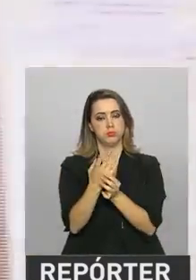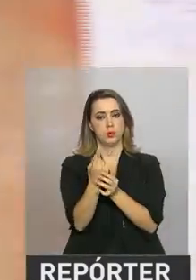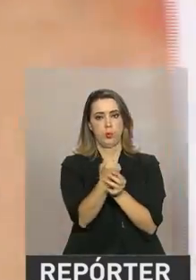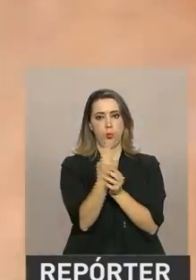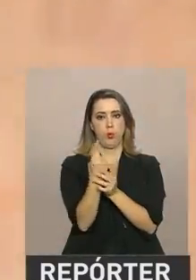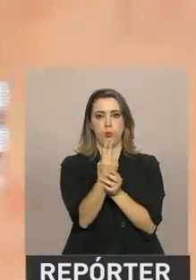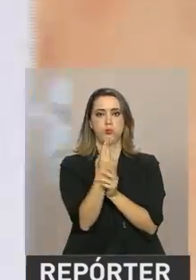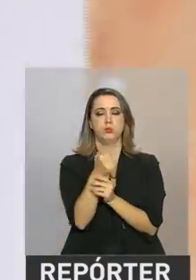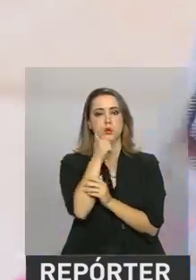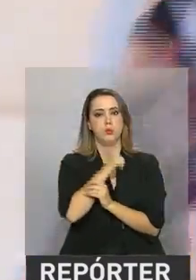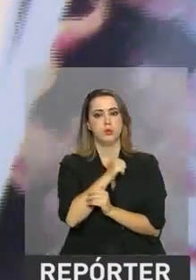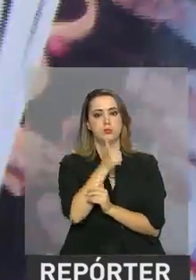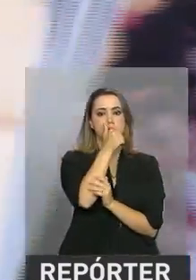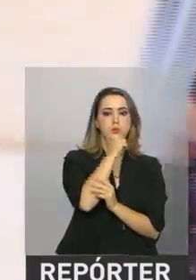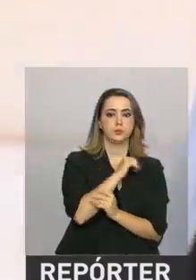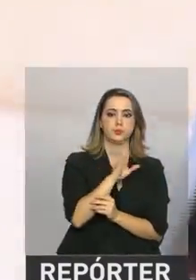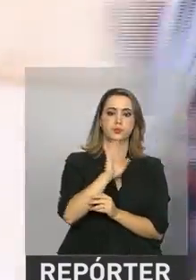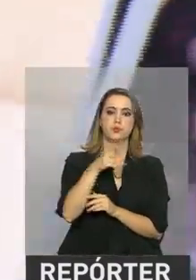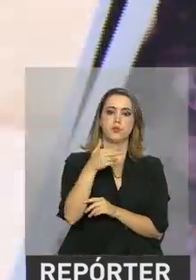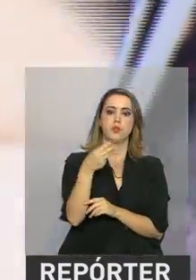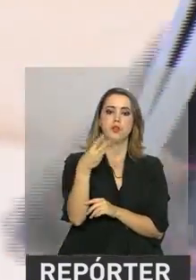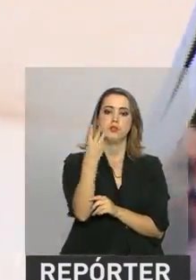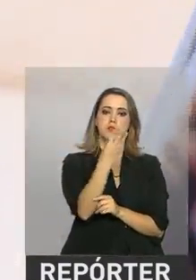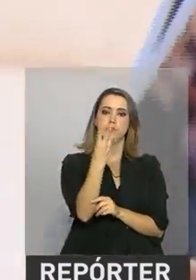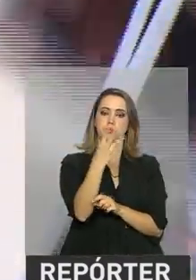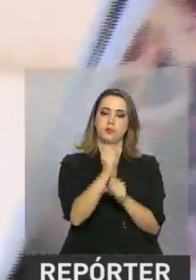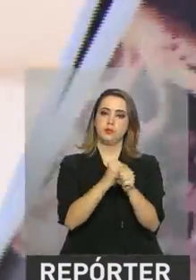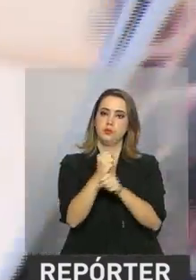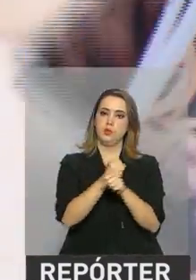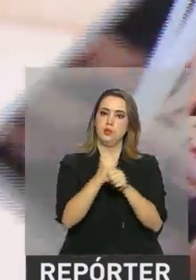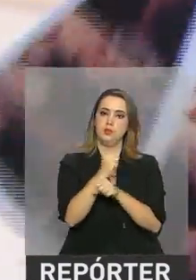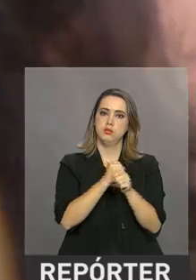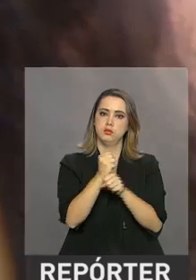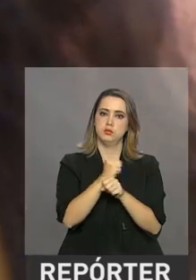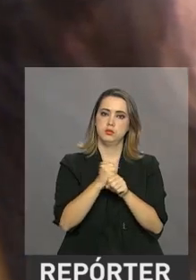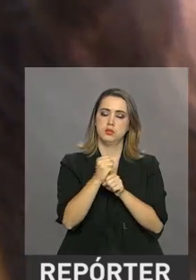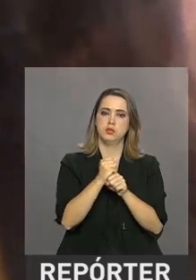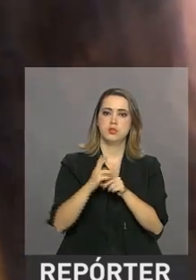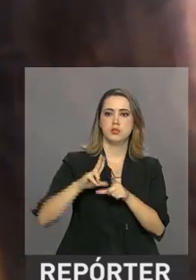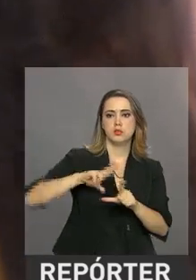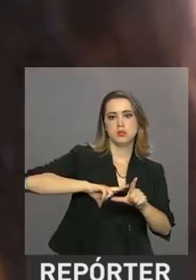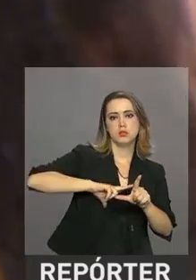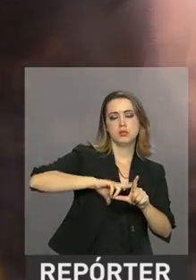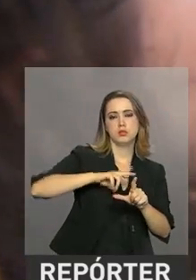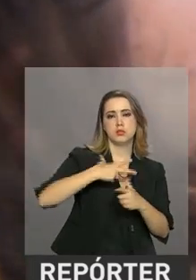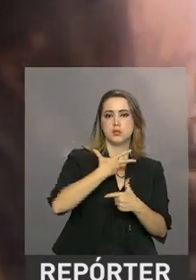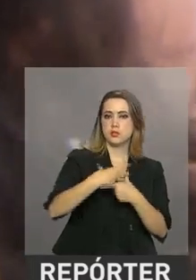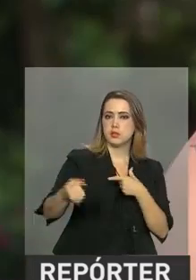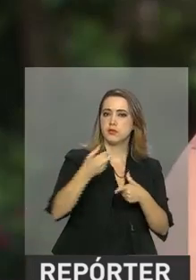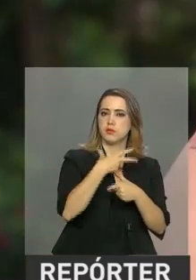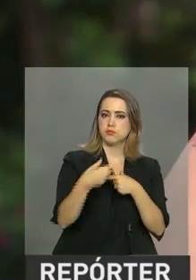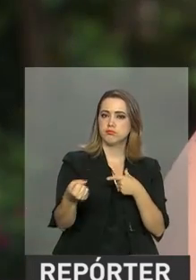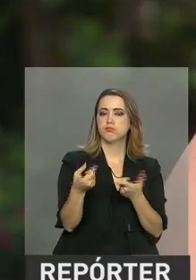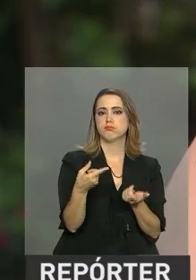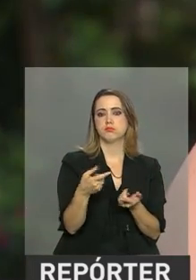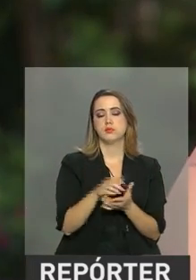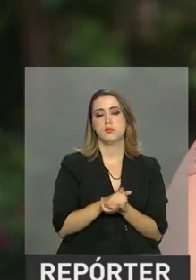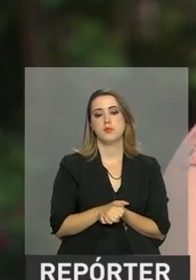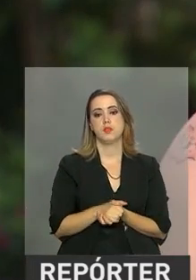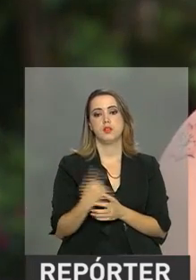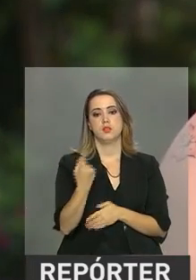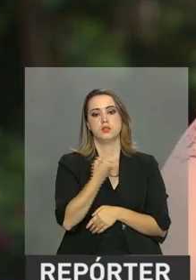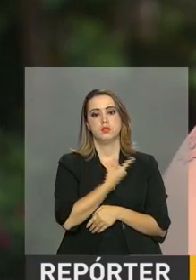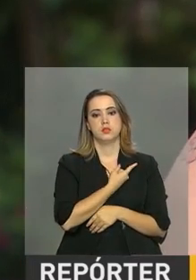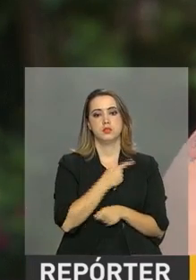entidade familiar já são mais de 3 anos de superação de preconceito e conquistas de direitos a gente tá no momento de